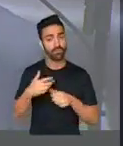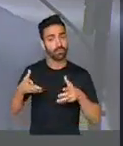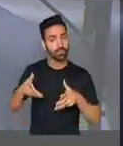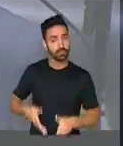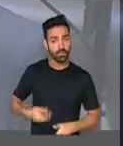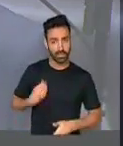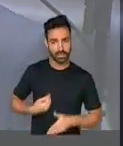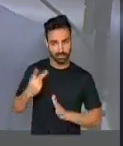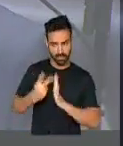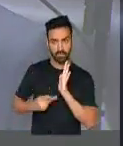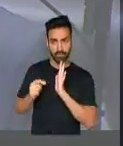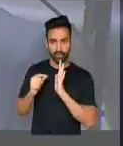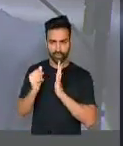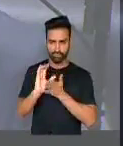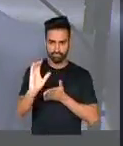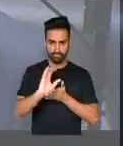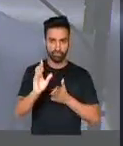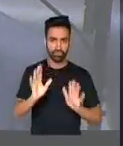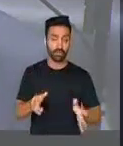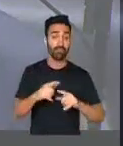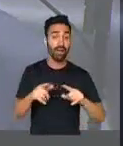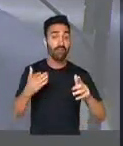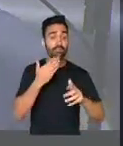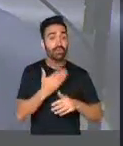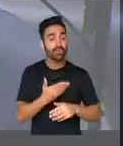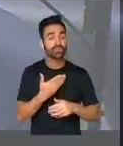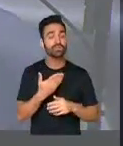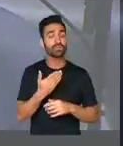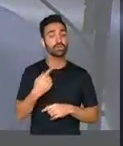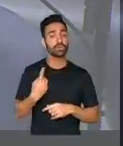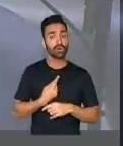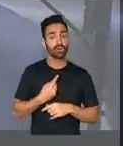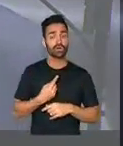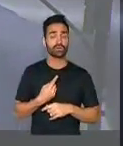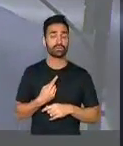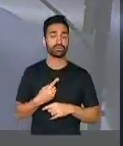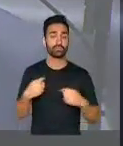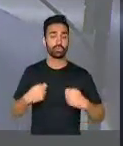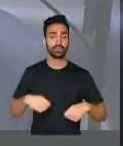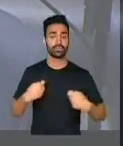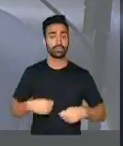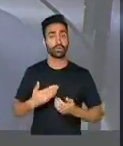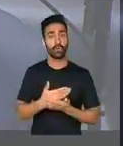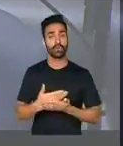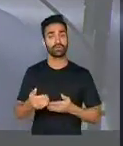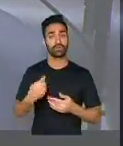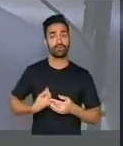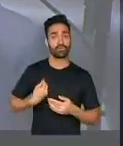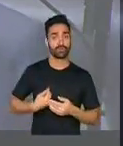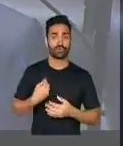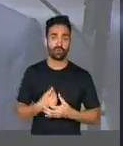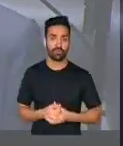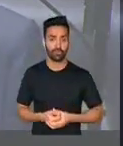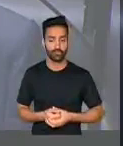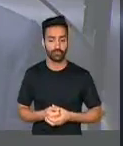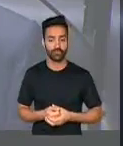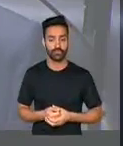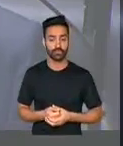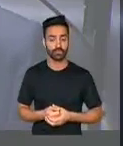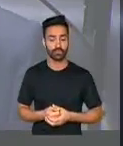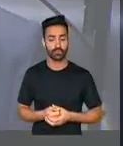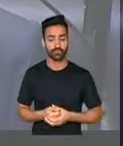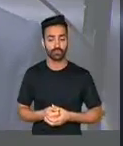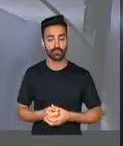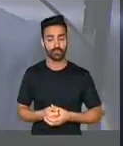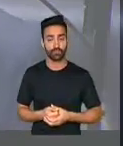como emenda, mas agora nós já estamos pedindo para que a gente provisoriamente comece a funcionar. E essa